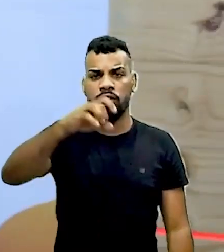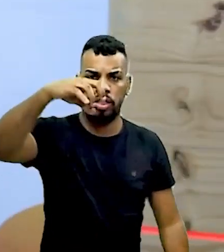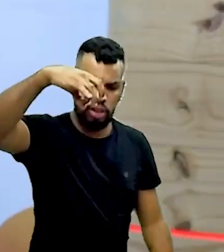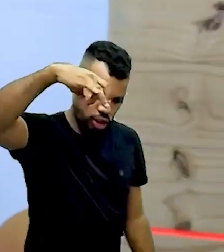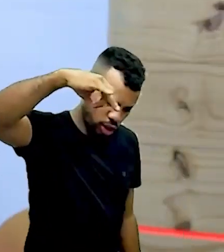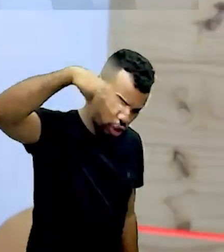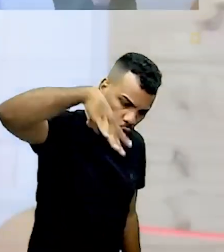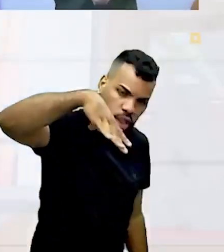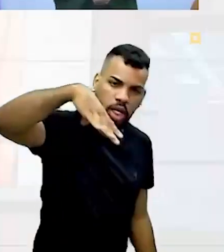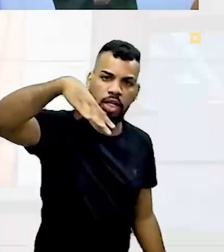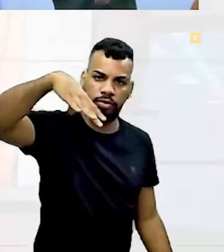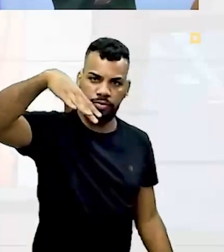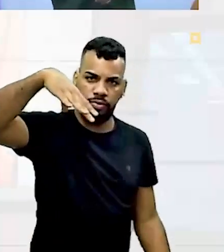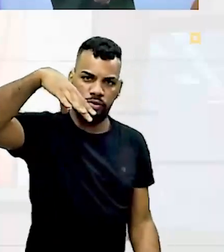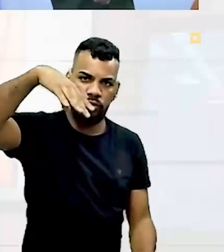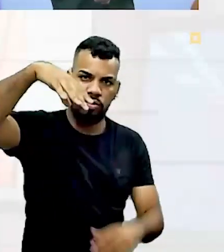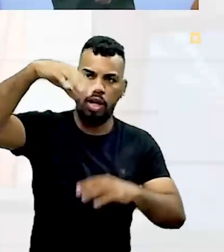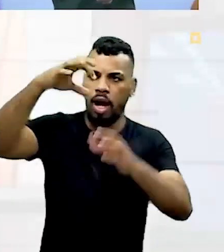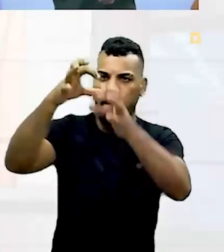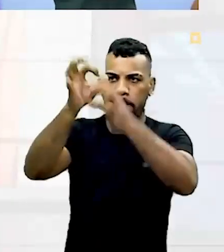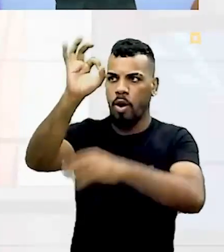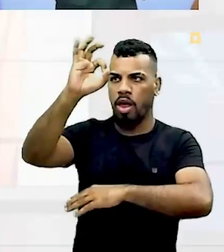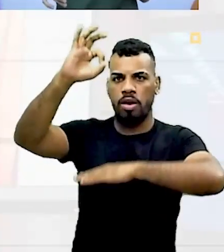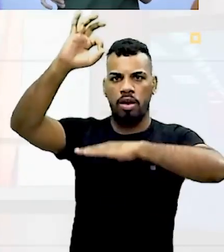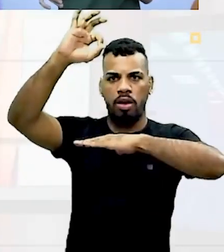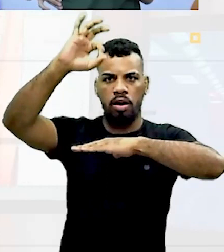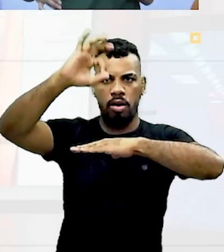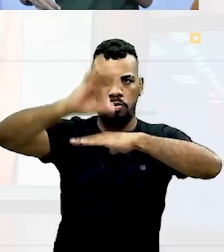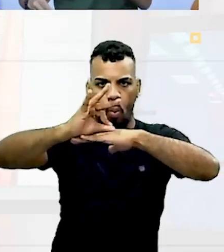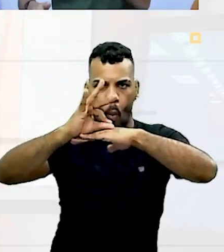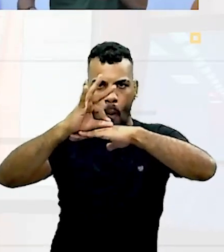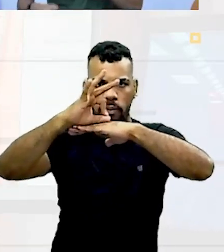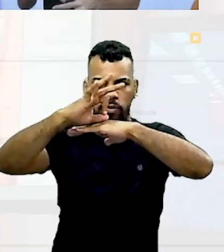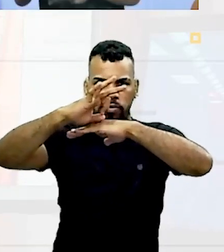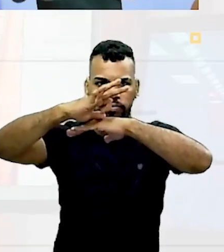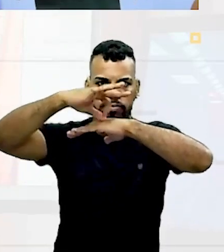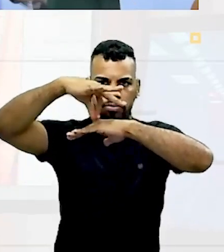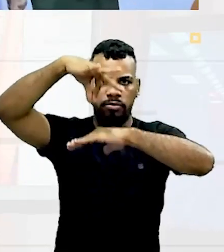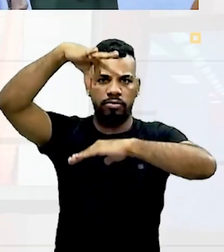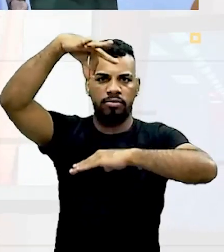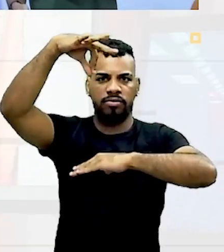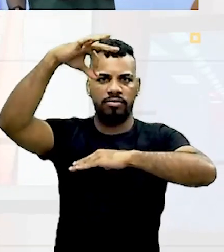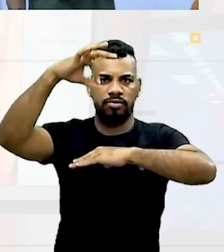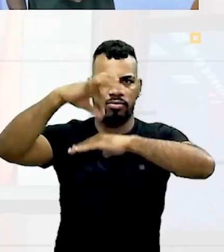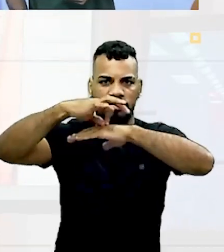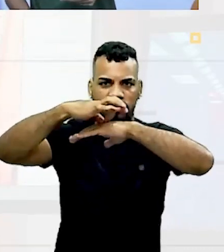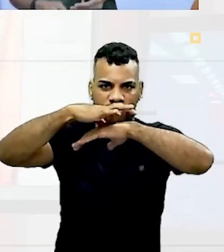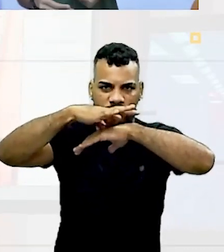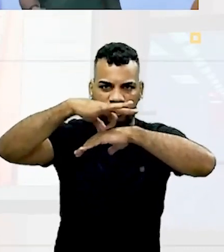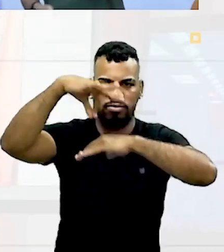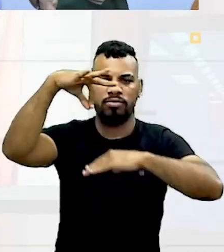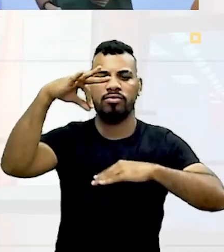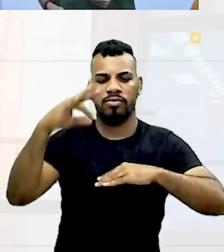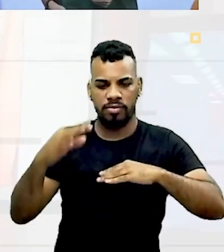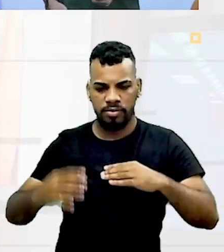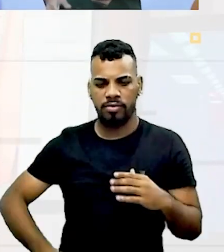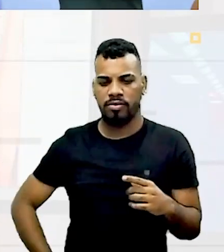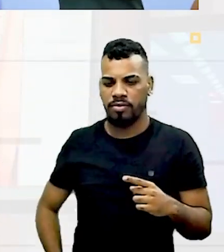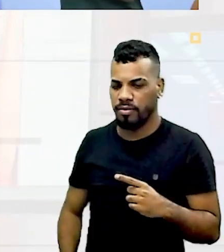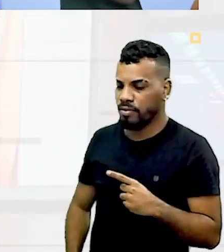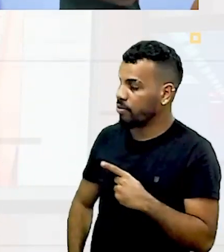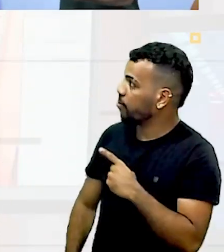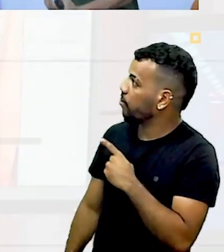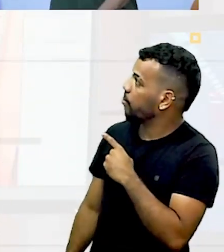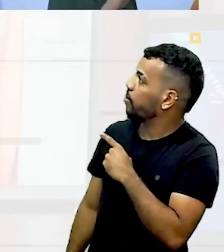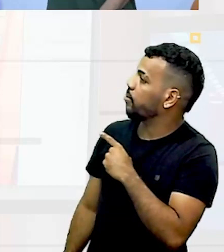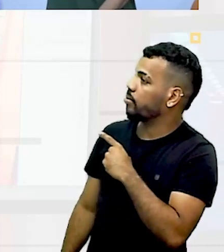chão, você vai ver que geralmente quando vai fazer uma representação em desenho ou animação,